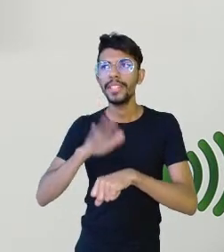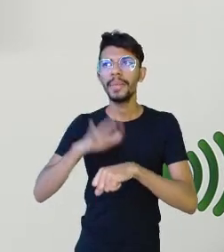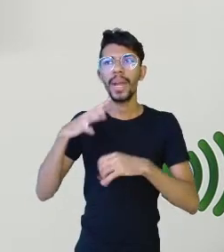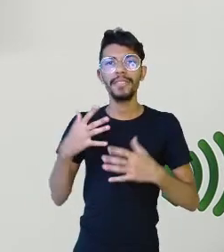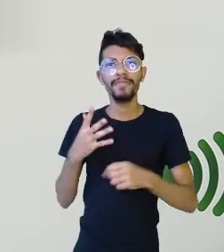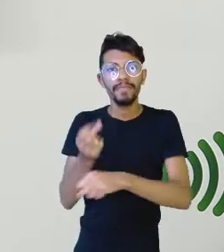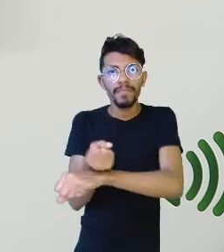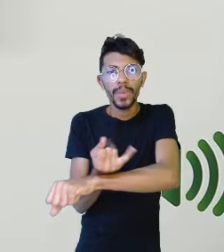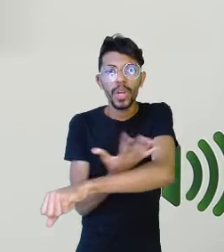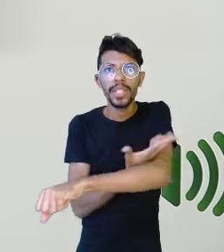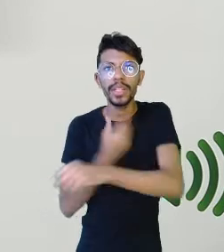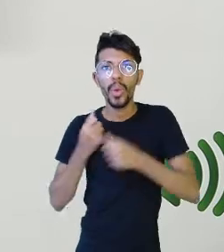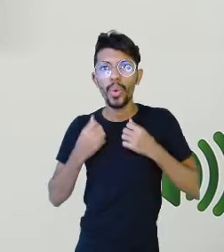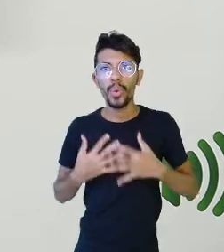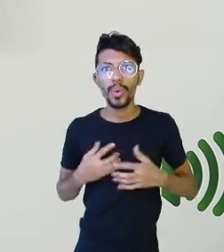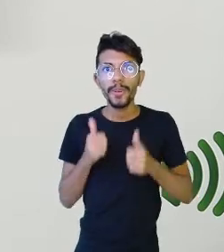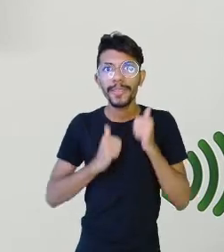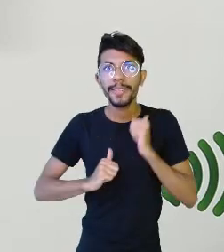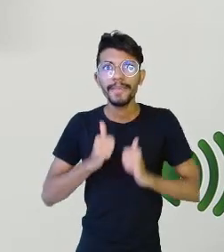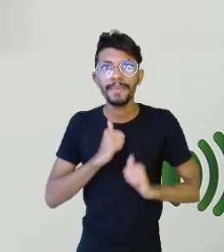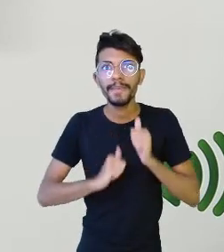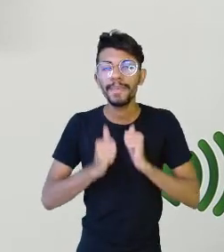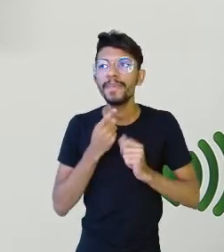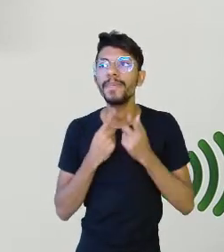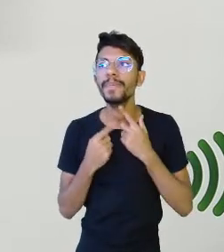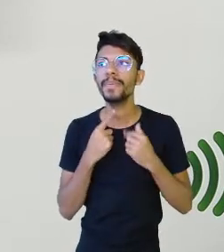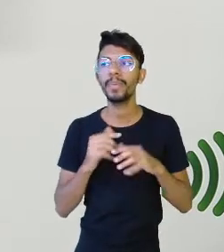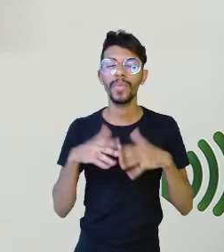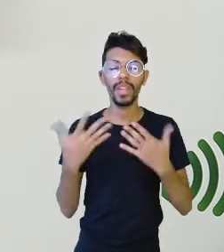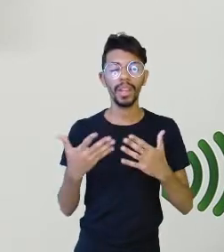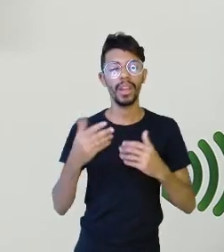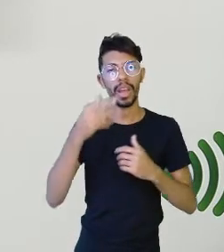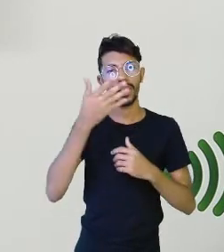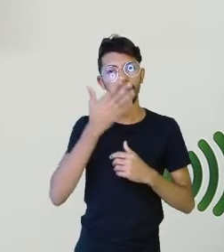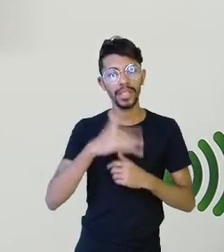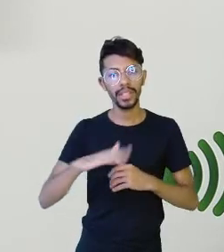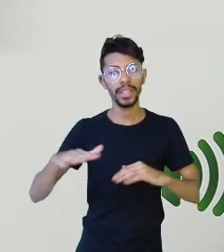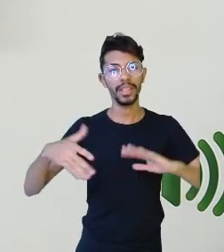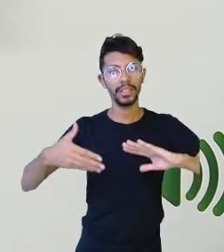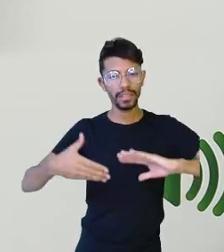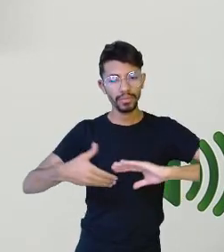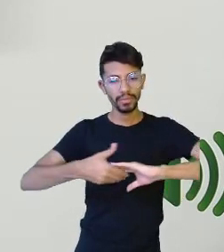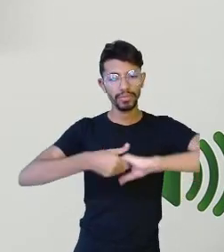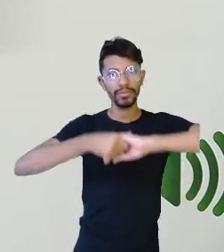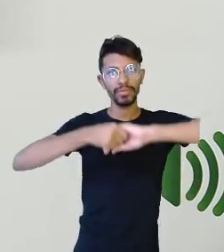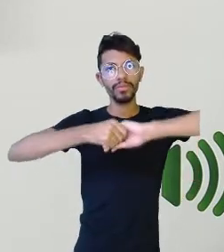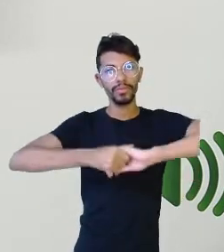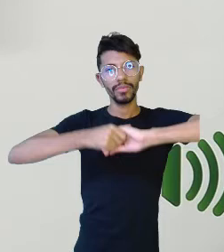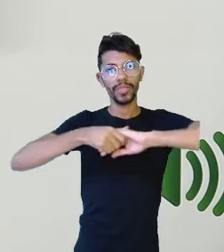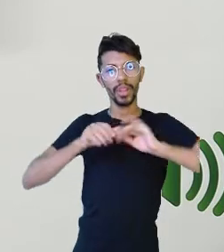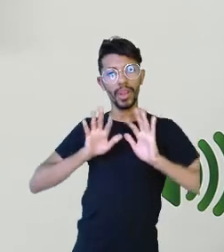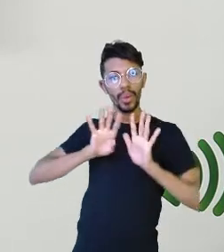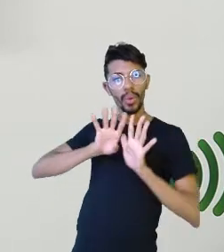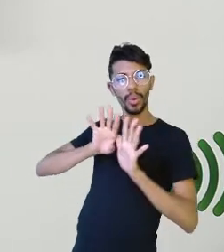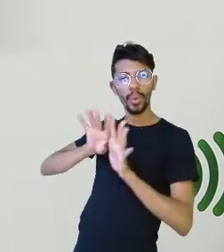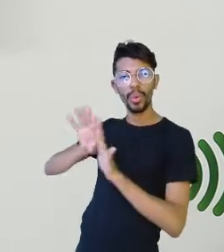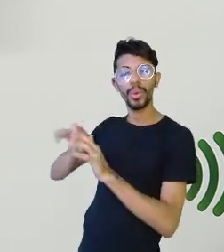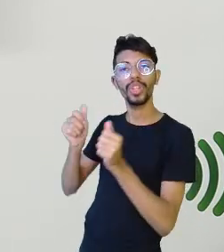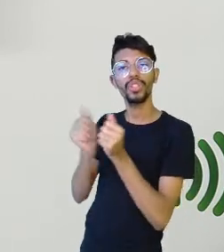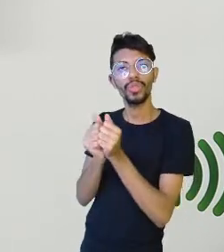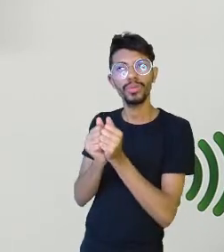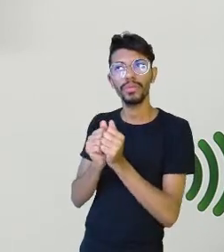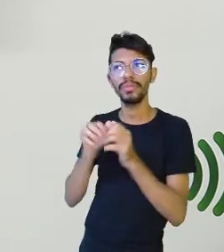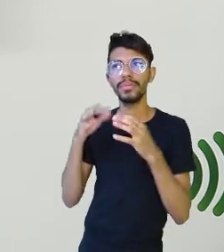Quando ele acha que as crianças vão sair correndo e elas dão as mãos. Então, as crianças correm todas de mãos dadas rumo à árvore. É o clímax